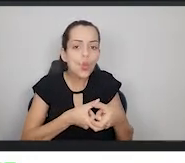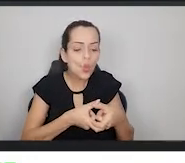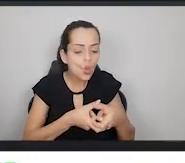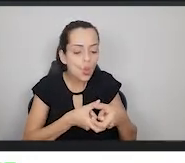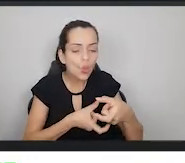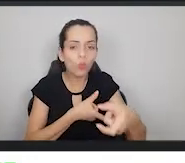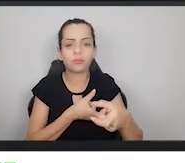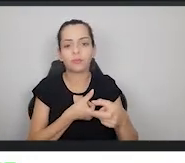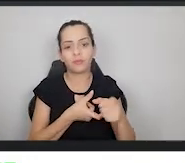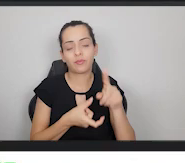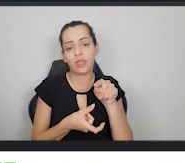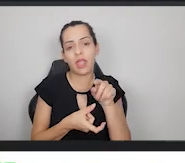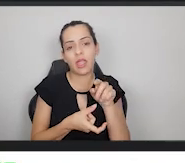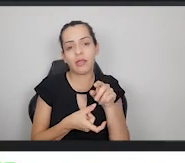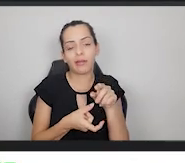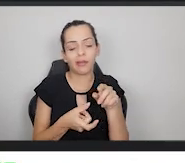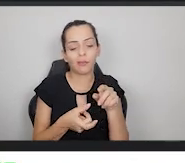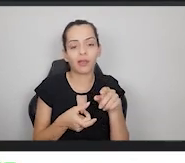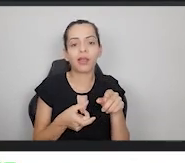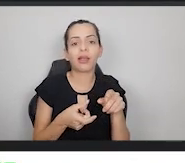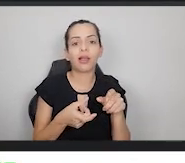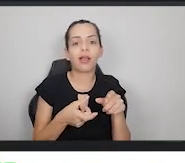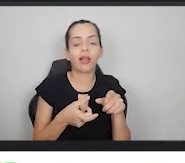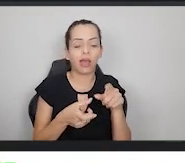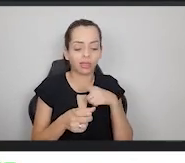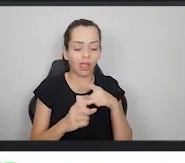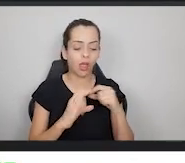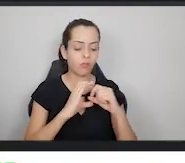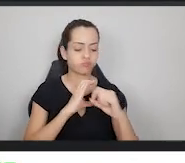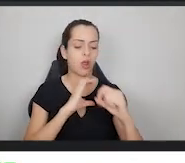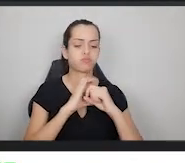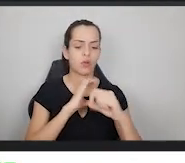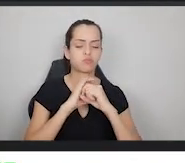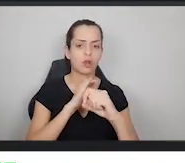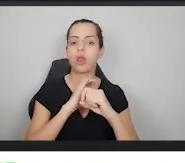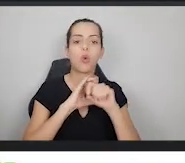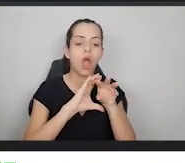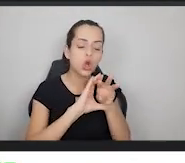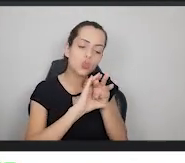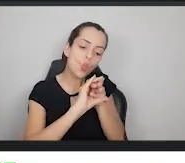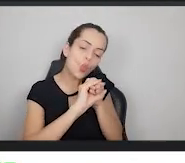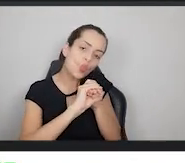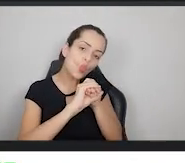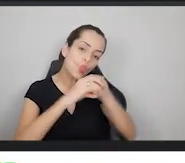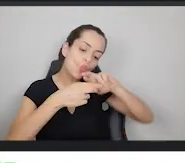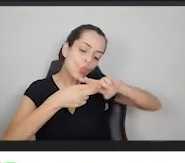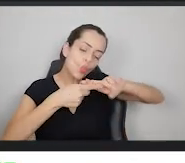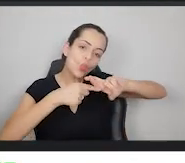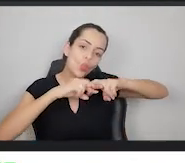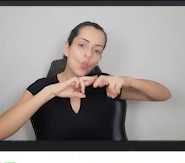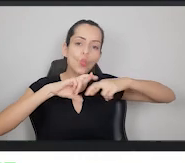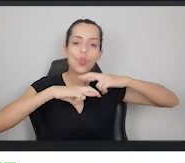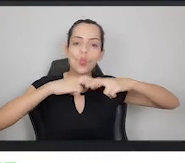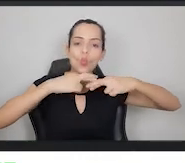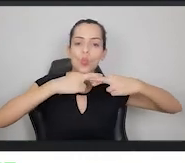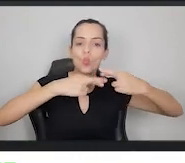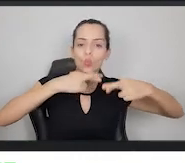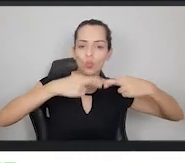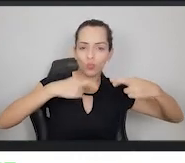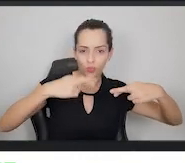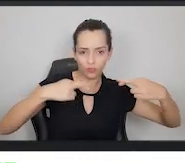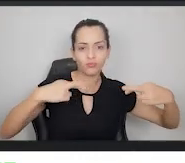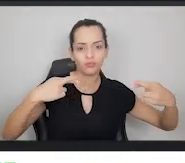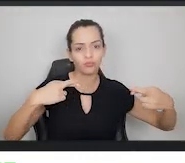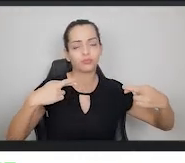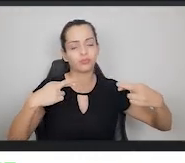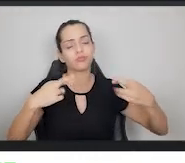Foi na parte que você estava explicando sobre o cabo de a questão de alma, né? Eles são